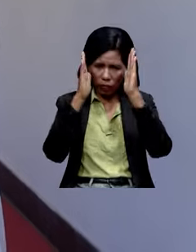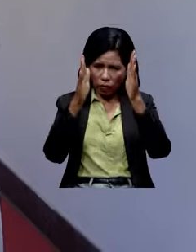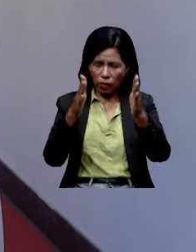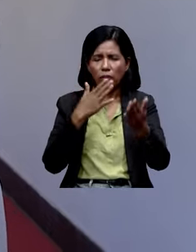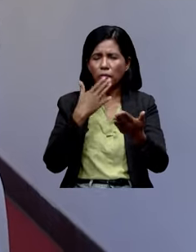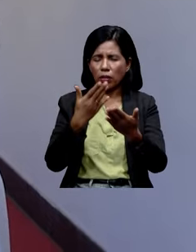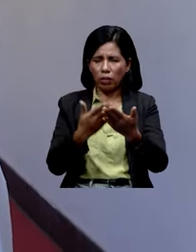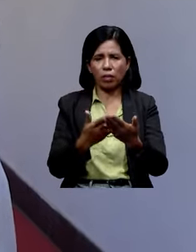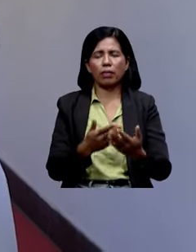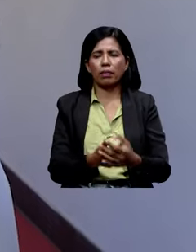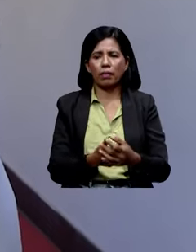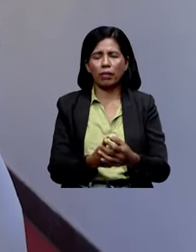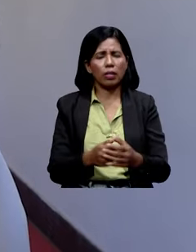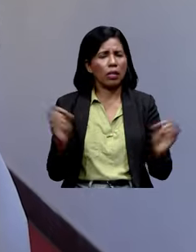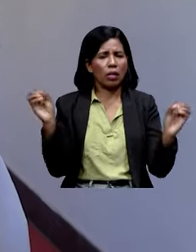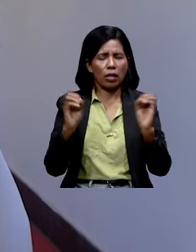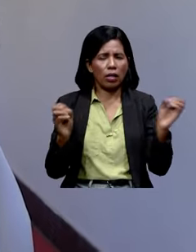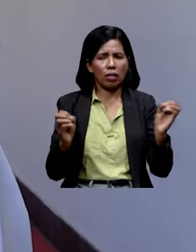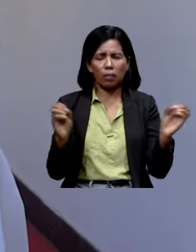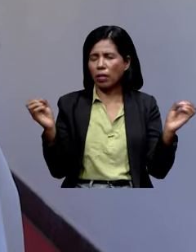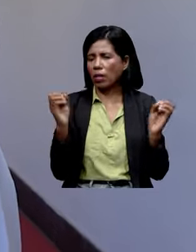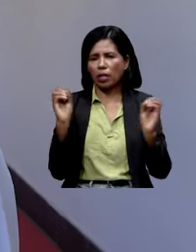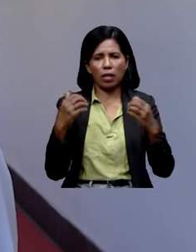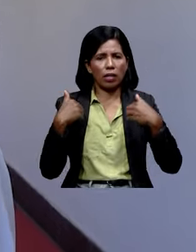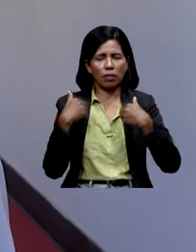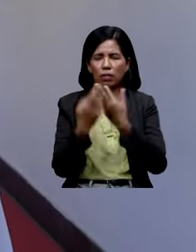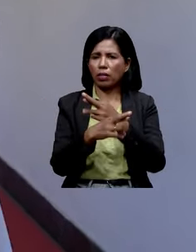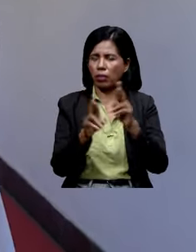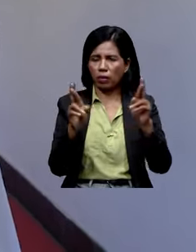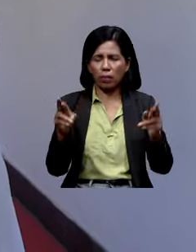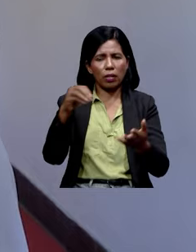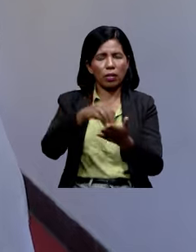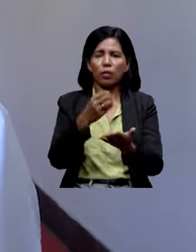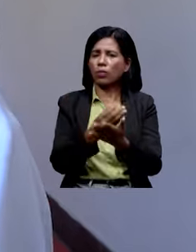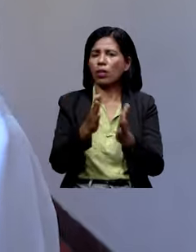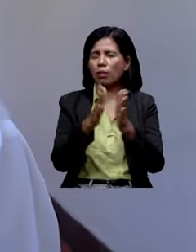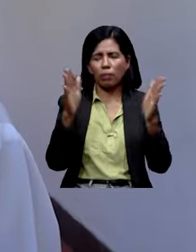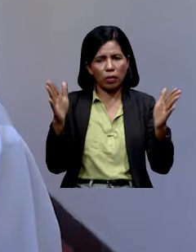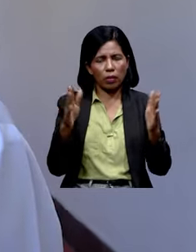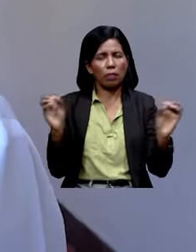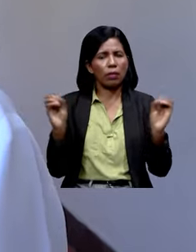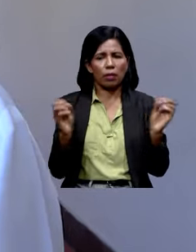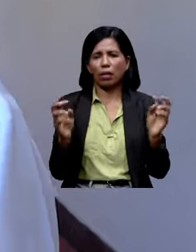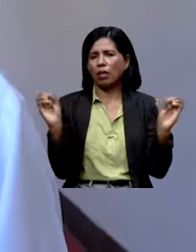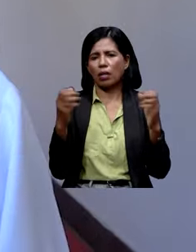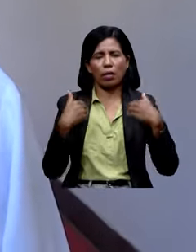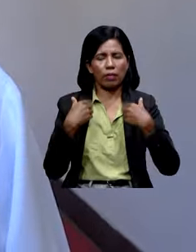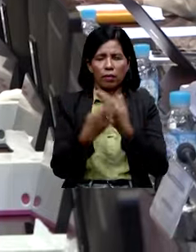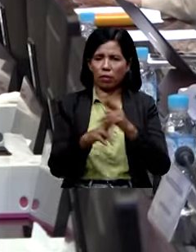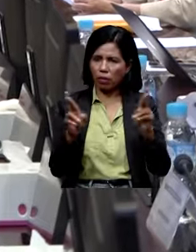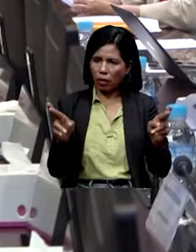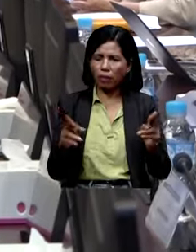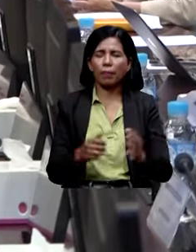cadeia clio. Se lá é bela aí o resultado. Bela está o assambor, mas bela aí o resultado. E a Loro